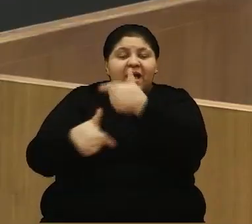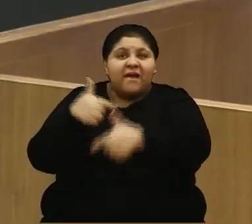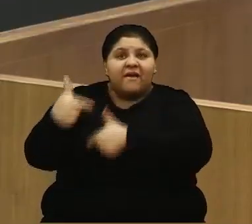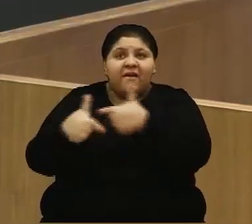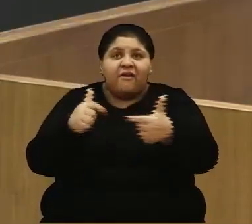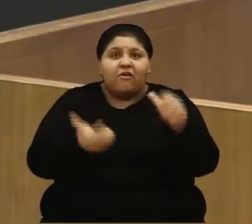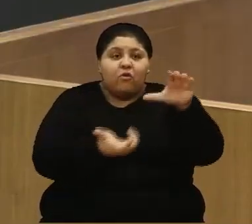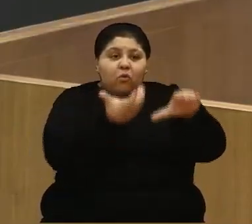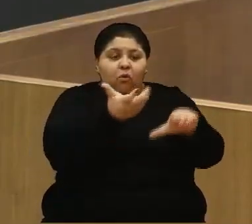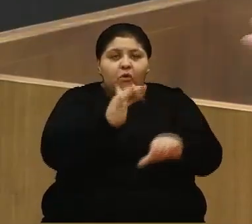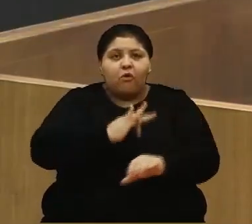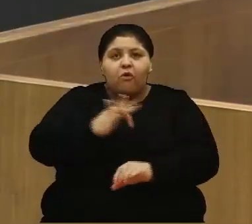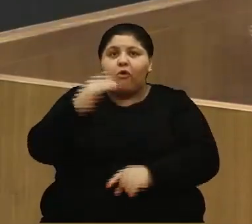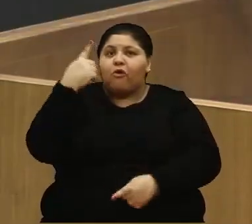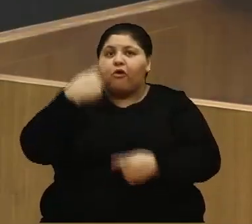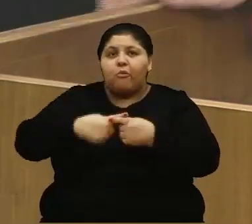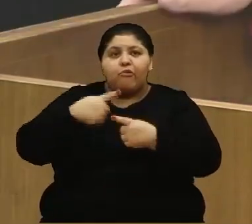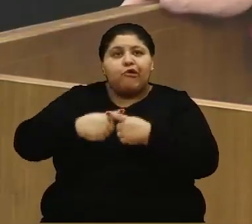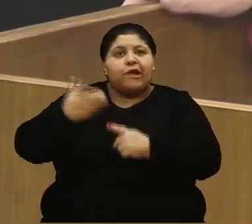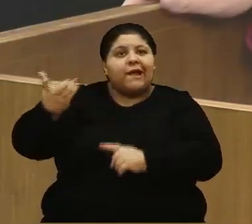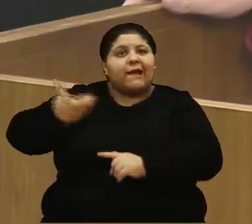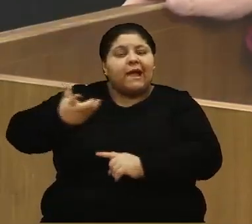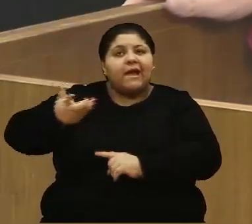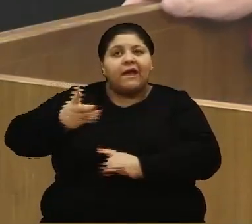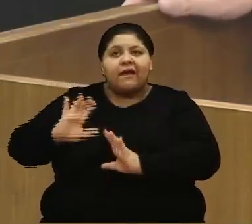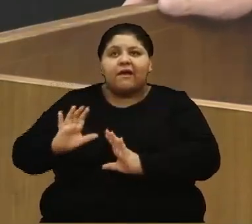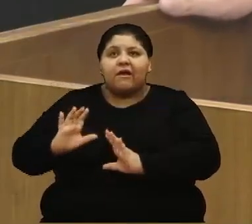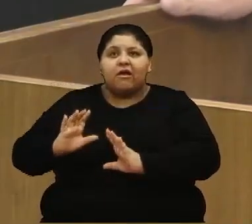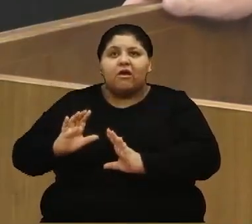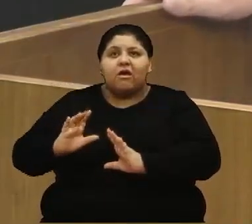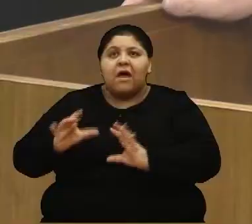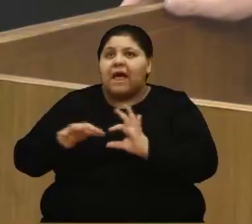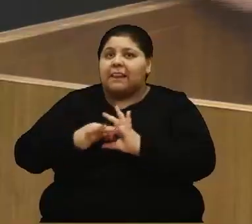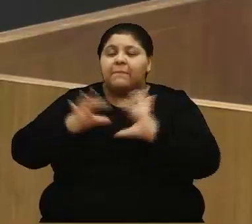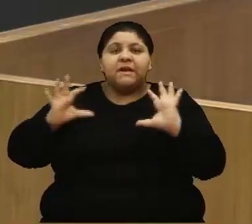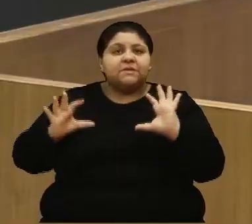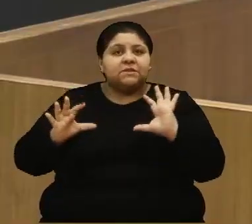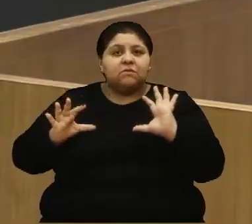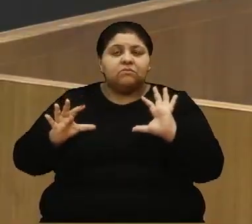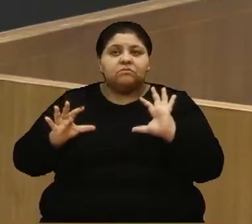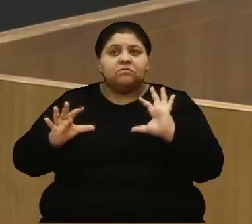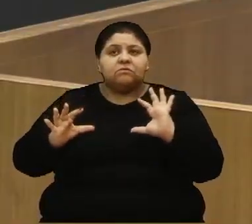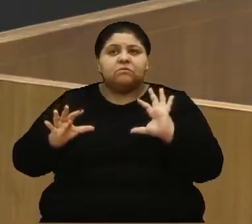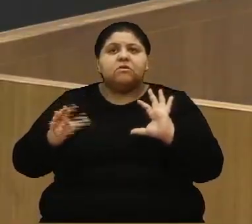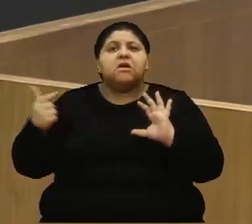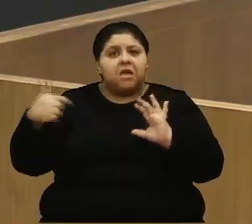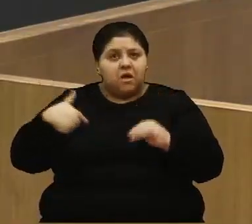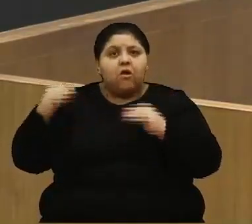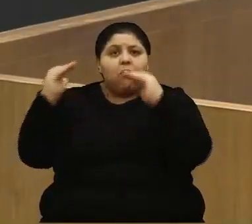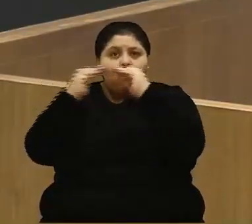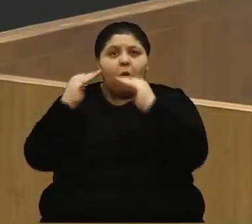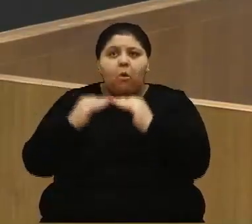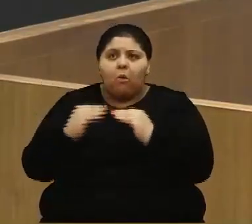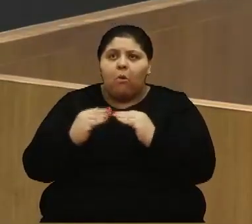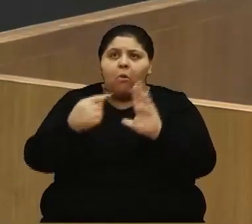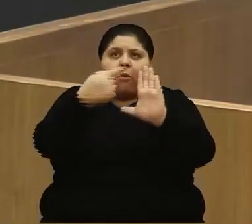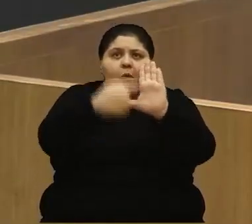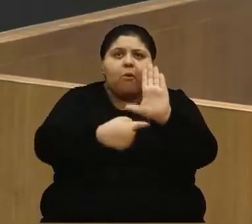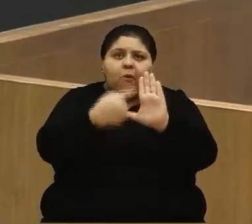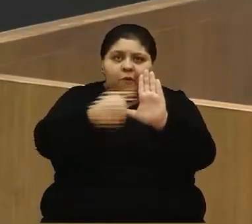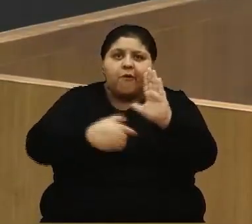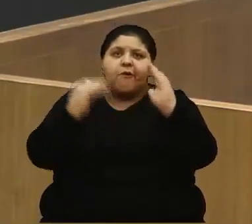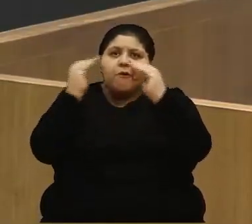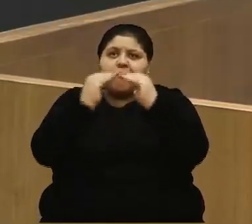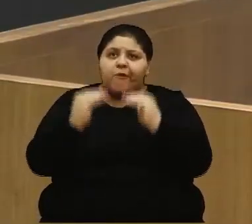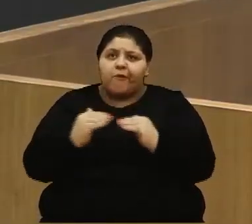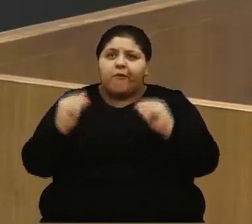Congresso Federal porque querem anistia. E aí eu concordo aqui